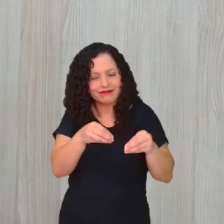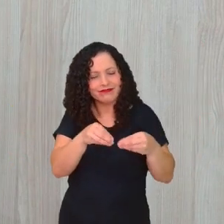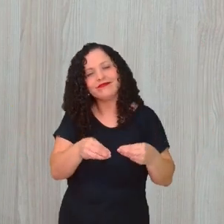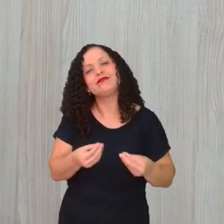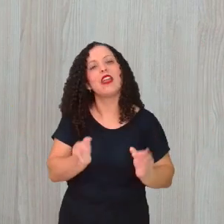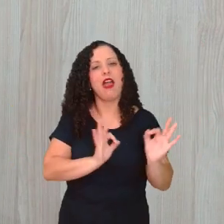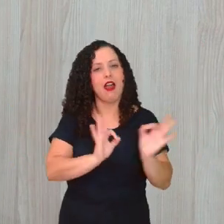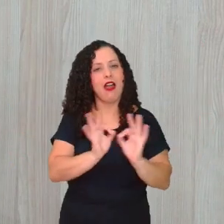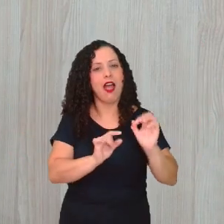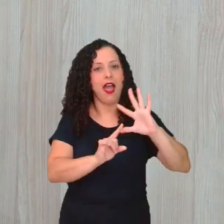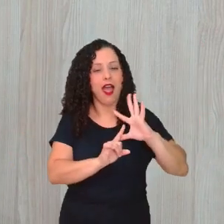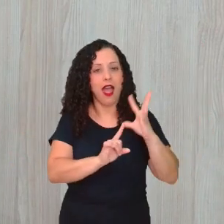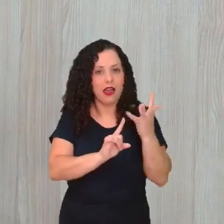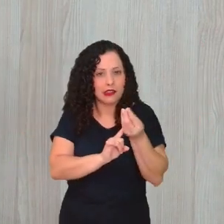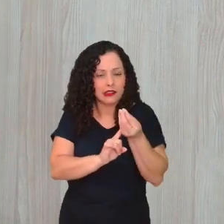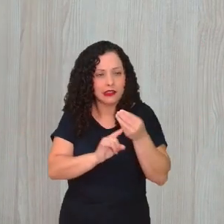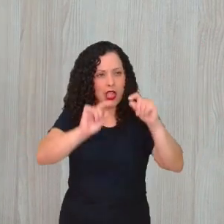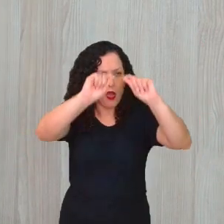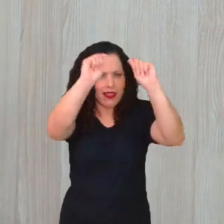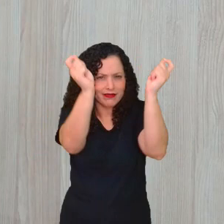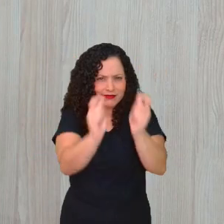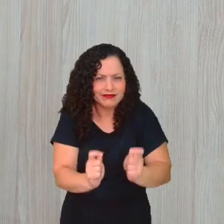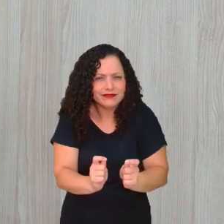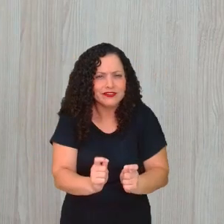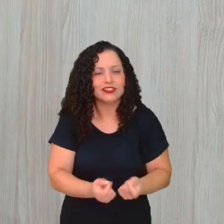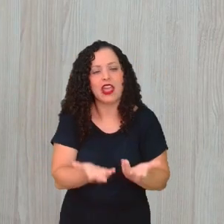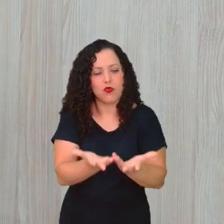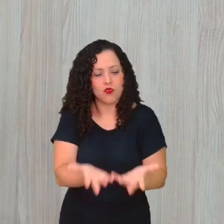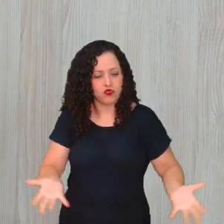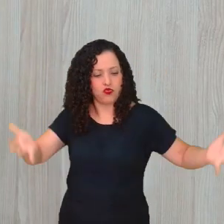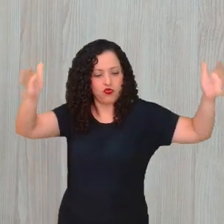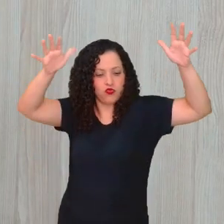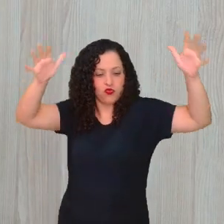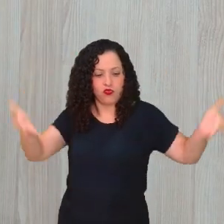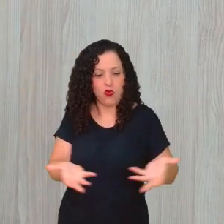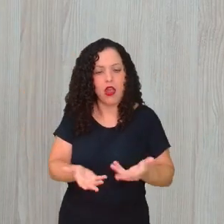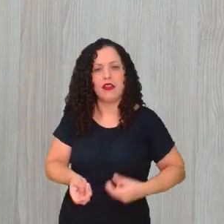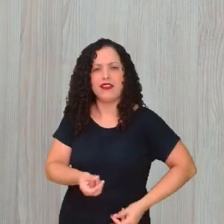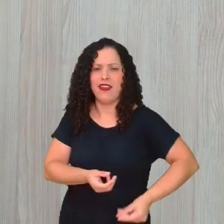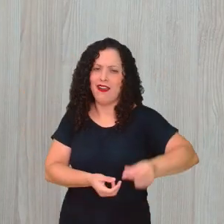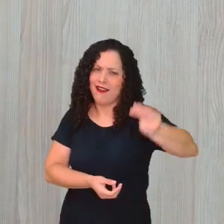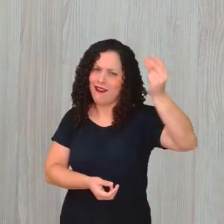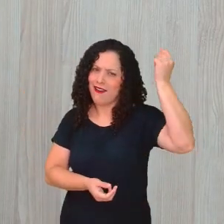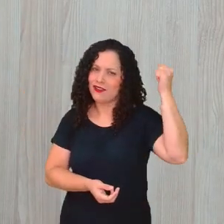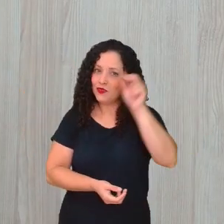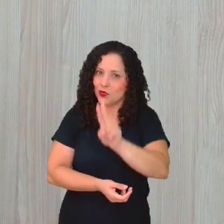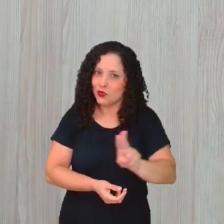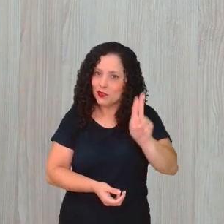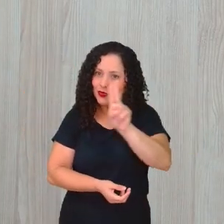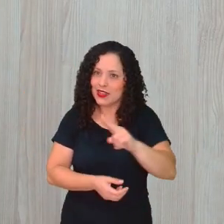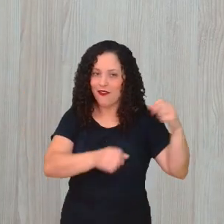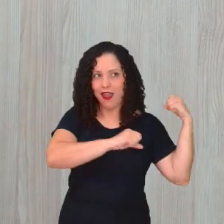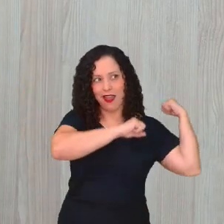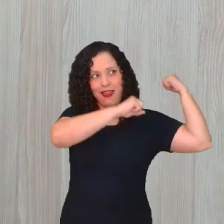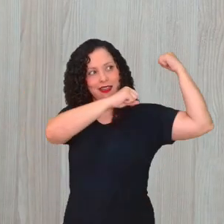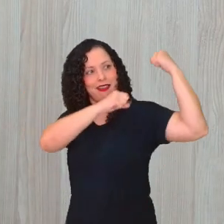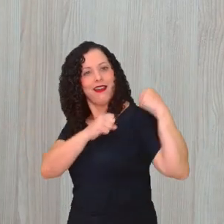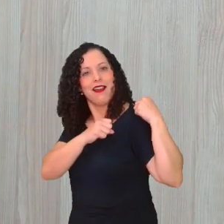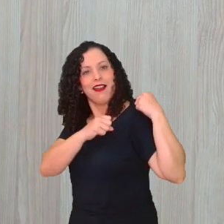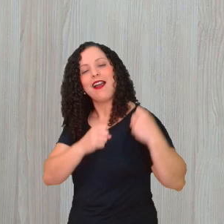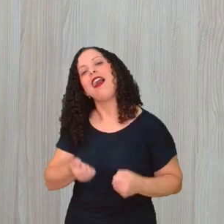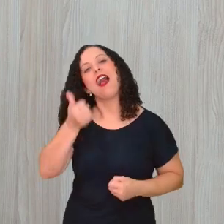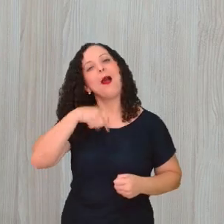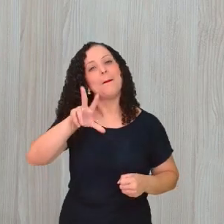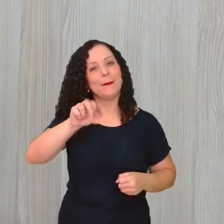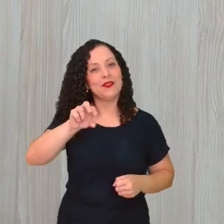né, de madeira fininha, né? Então a cesta que até um tempo atrás quem usava uma dessas era a minha avó, né? Usava